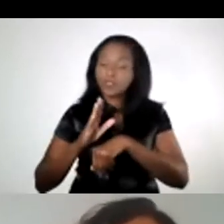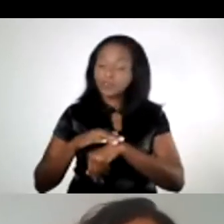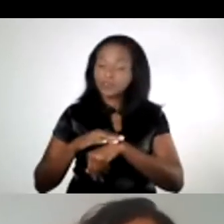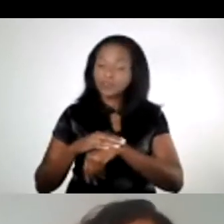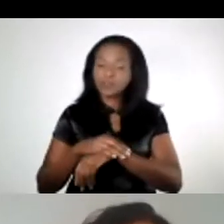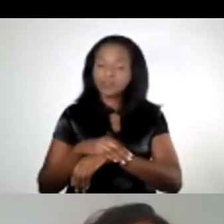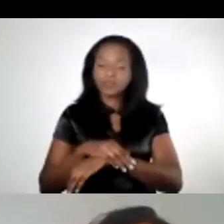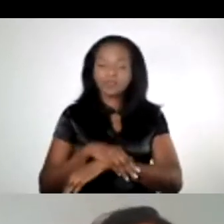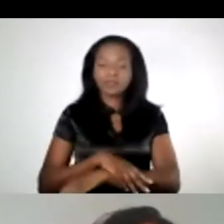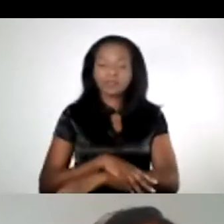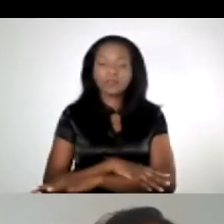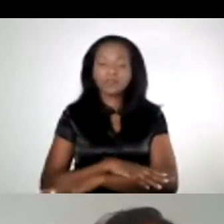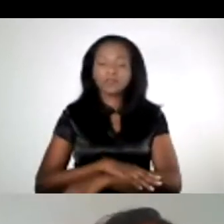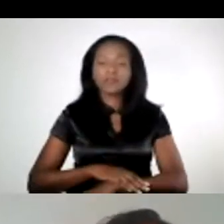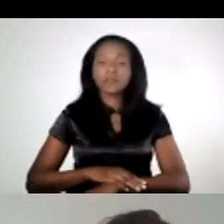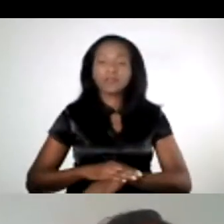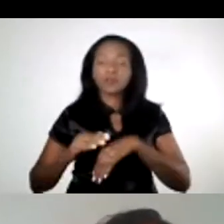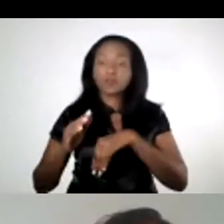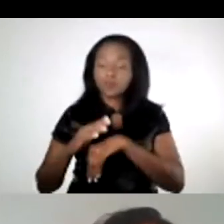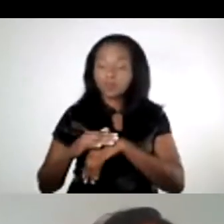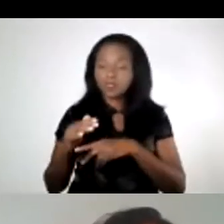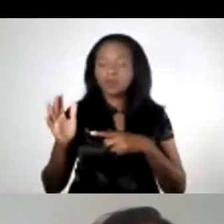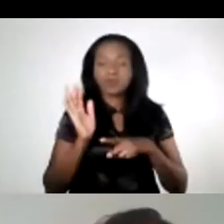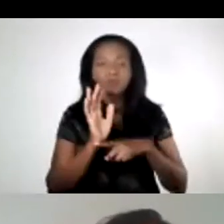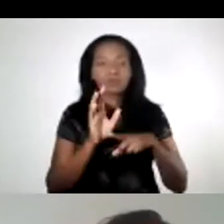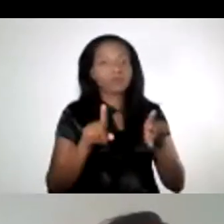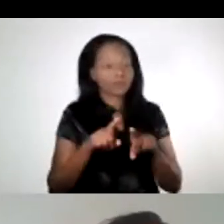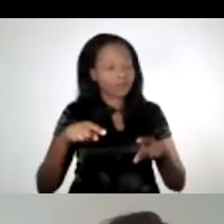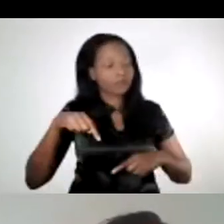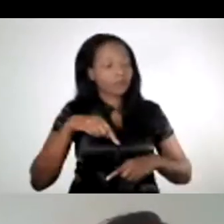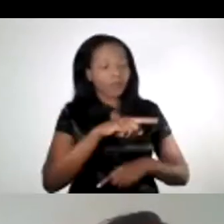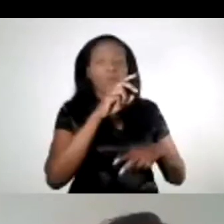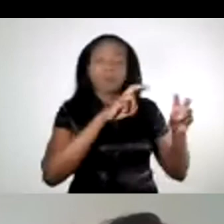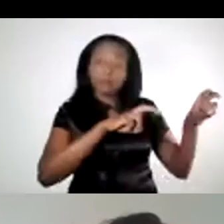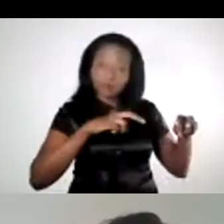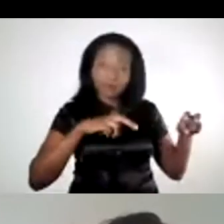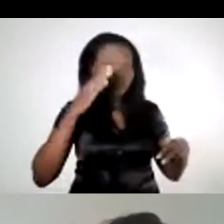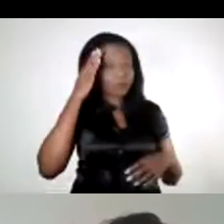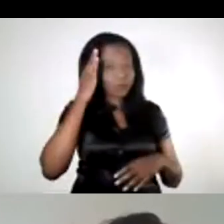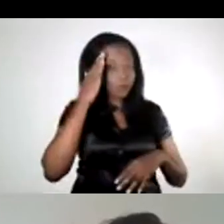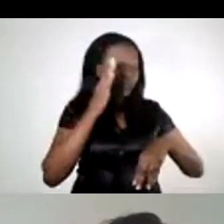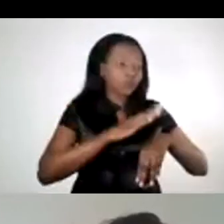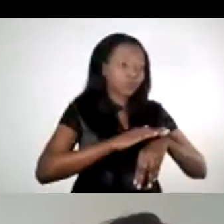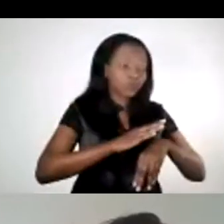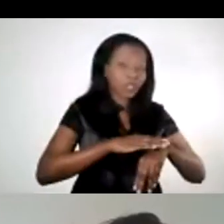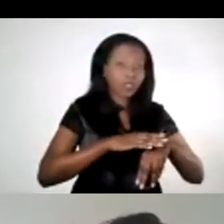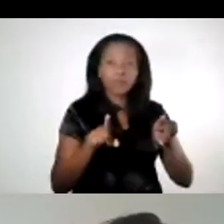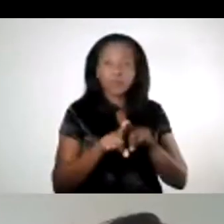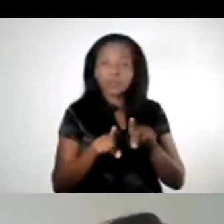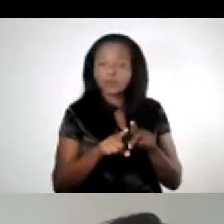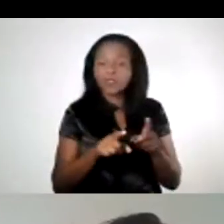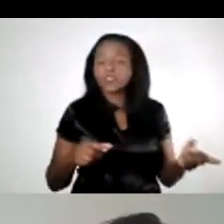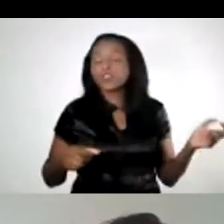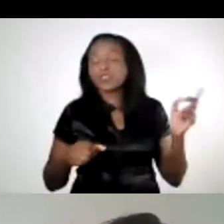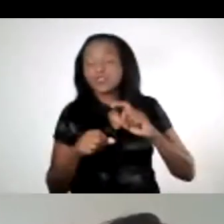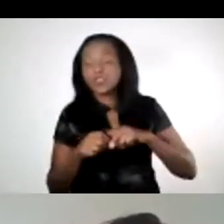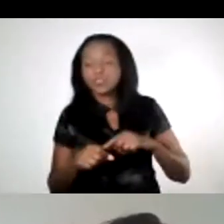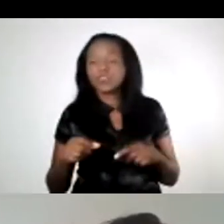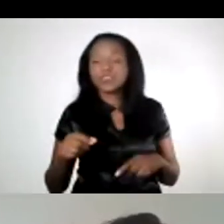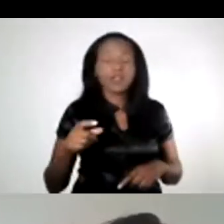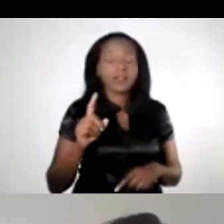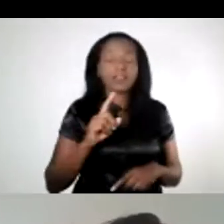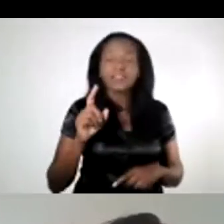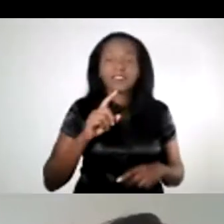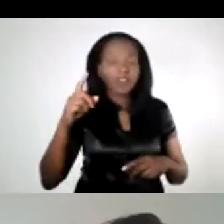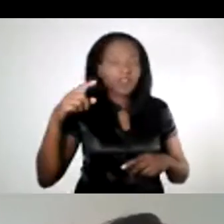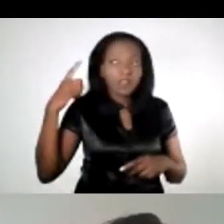a gente poder também ir para a roça, saber o tempo também de voltar. Você também não tem aquela loucura, né? A